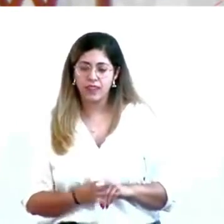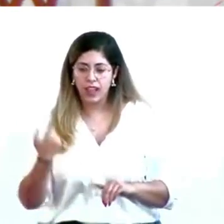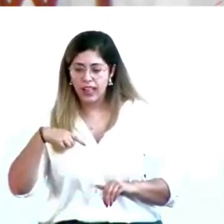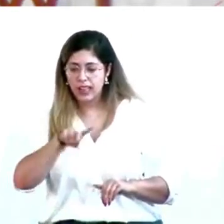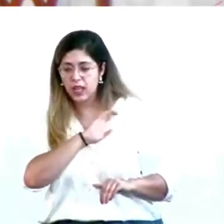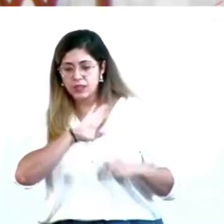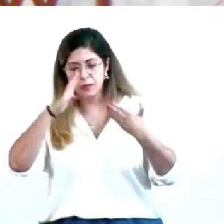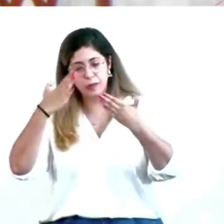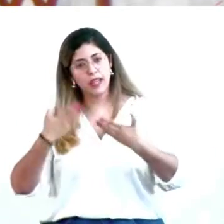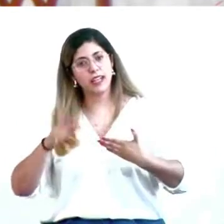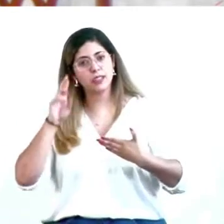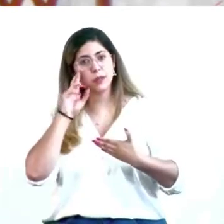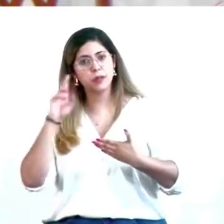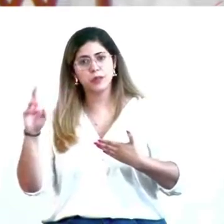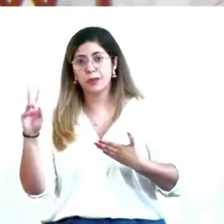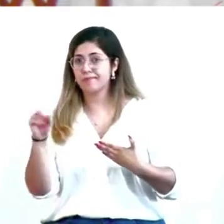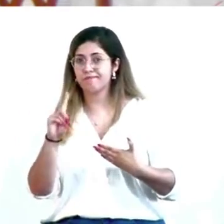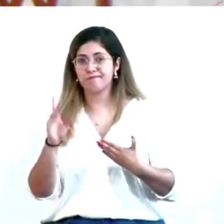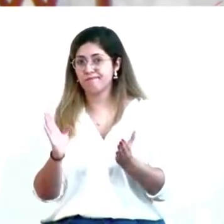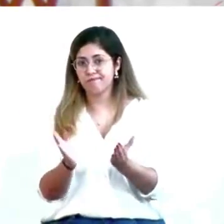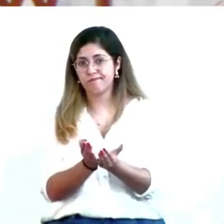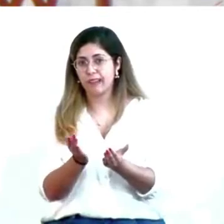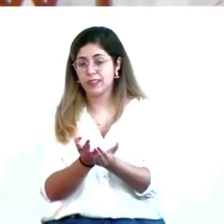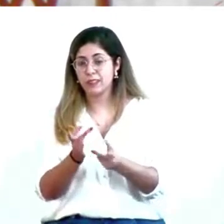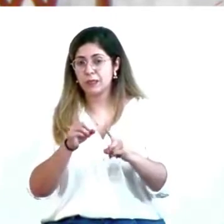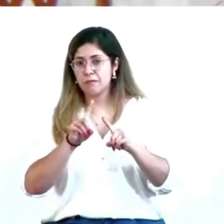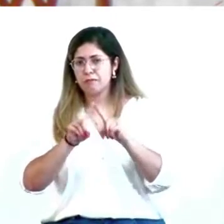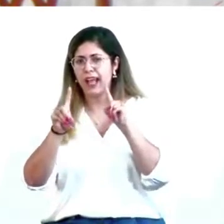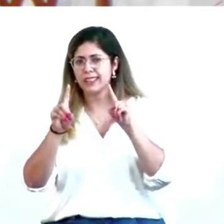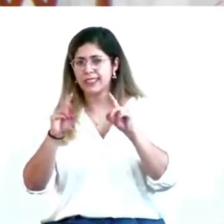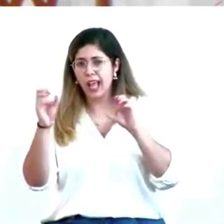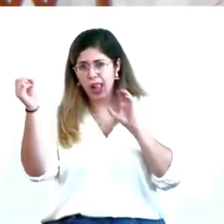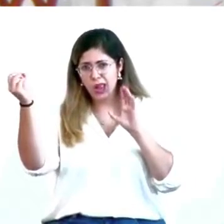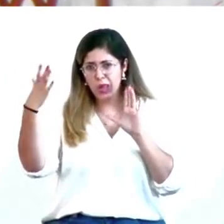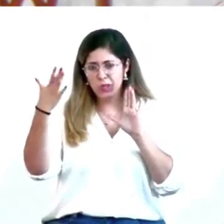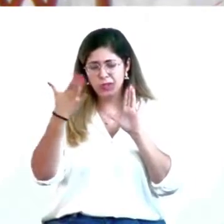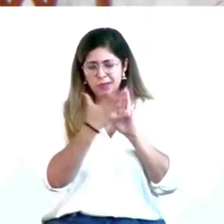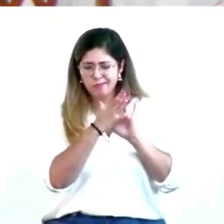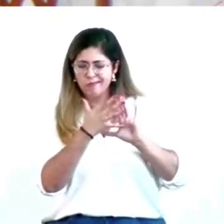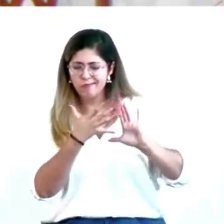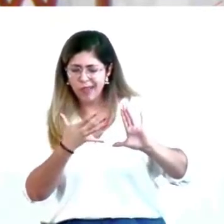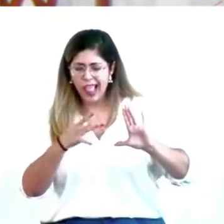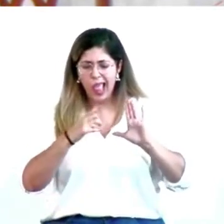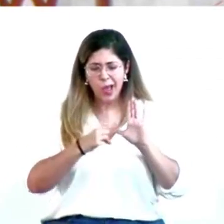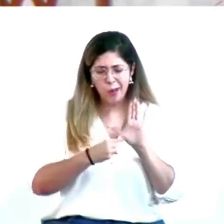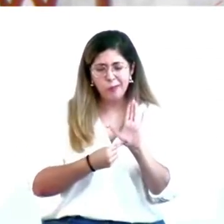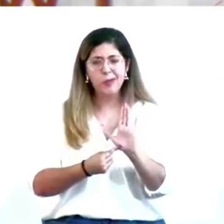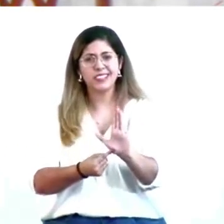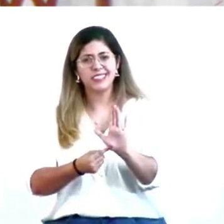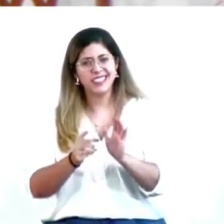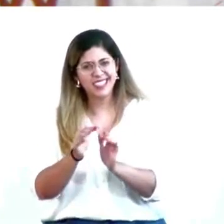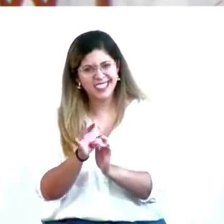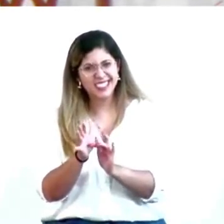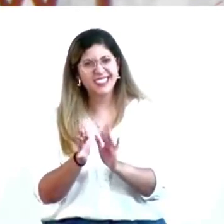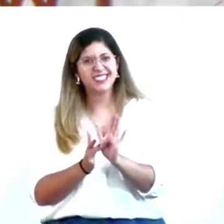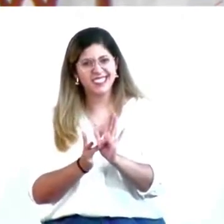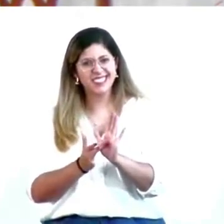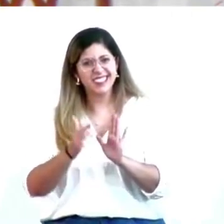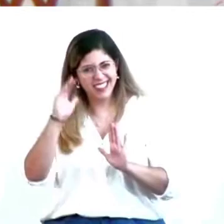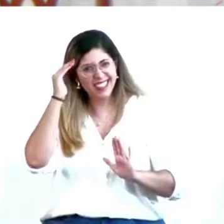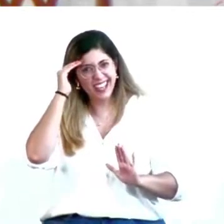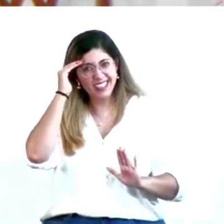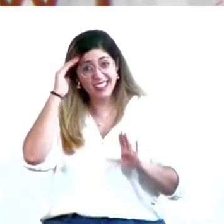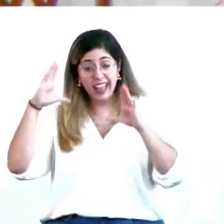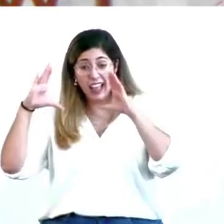diante daqueles que não são de Deus, levá-los à compreensão que as trevas estão para eles como algo